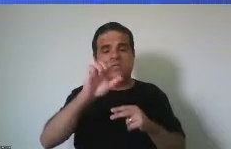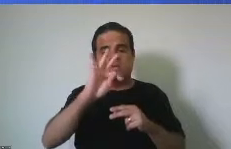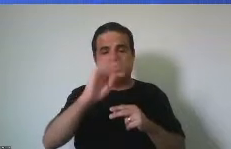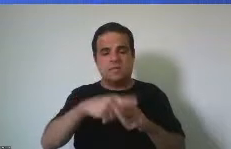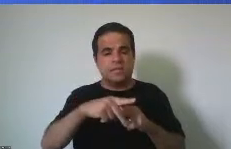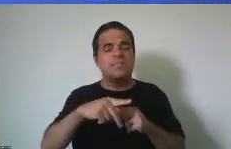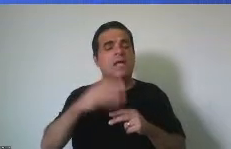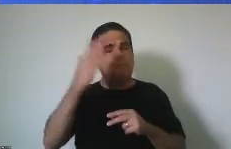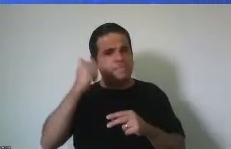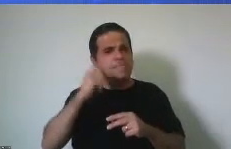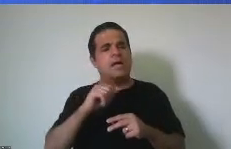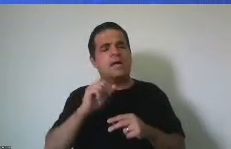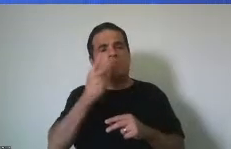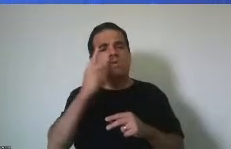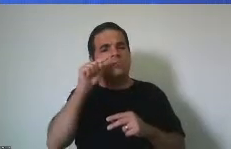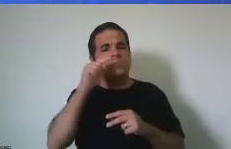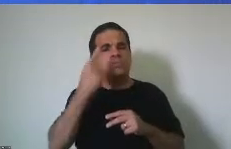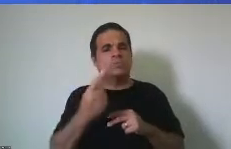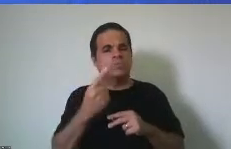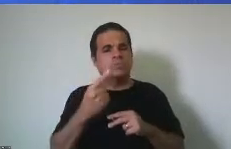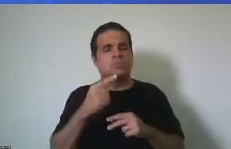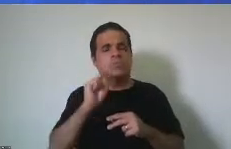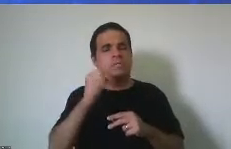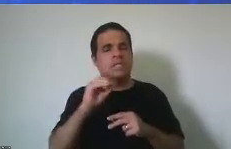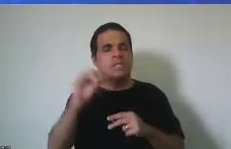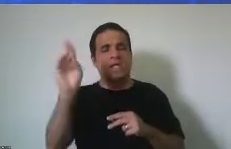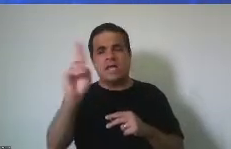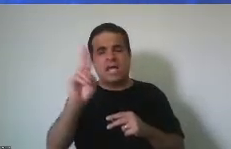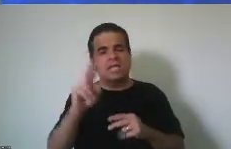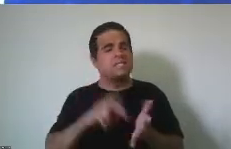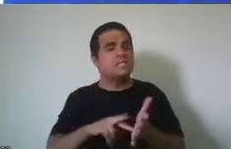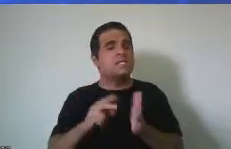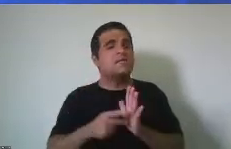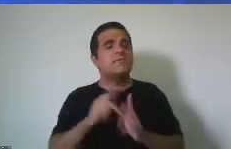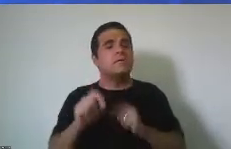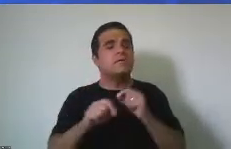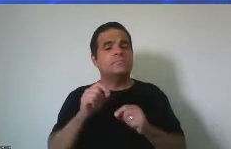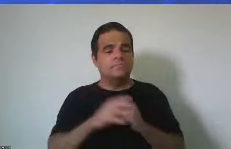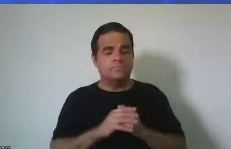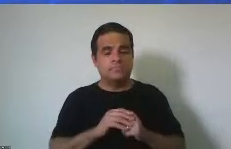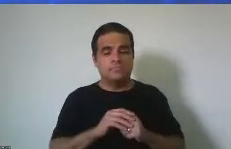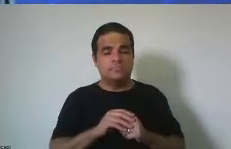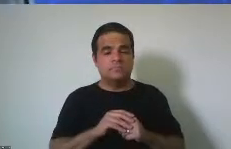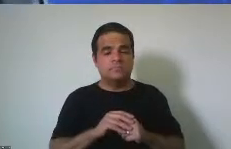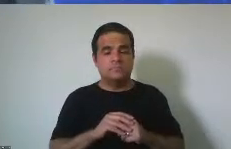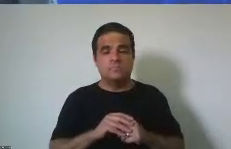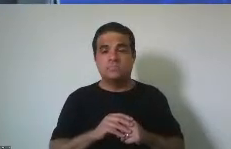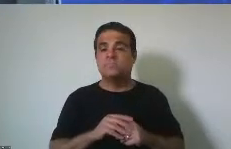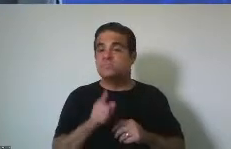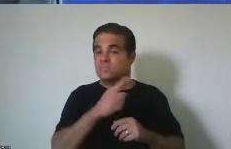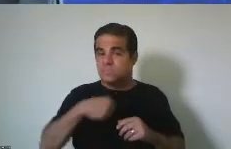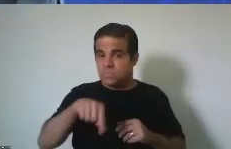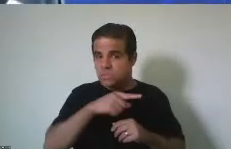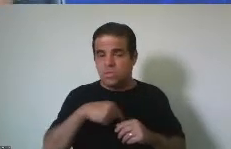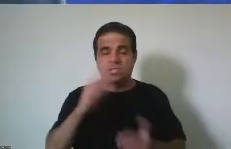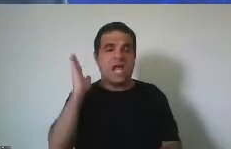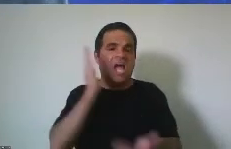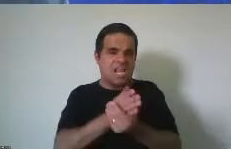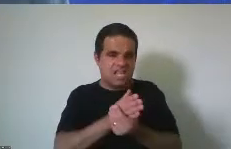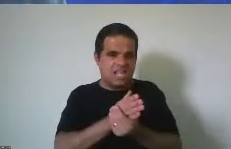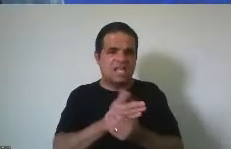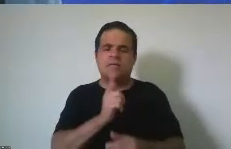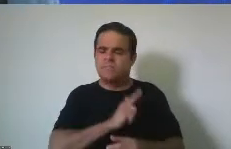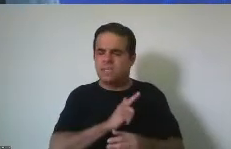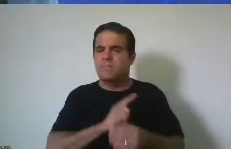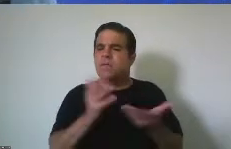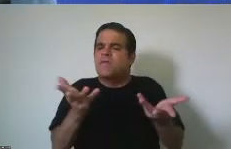reconhecimento dois pontos ou bilhões de reais isso significa que nossa carteira teve uma